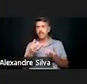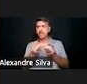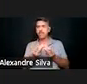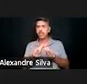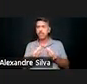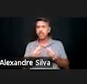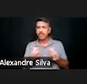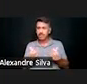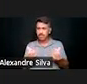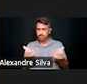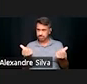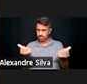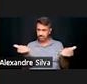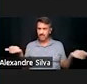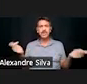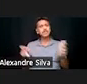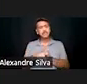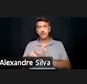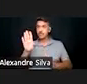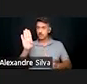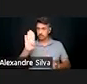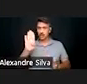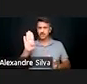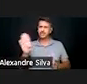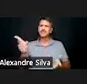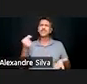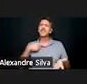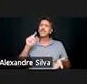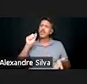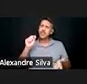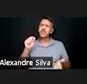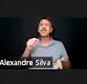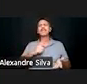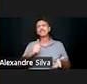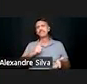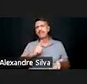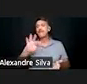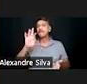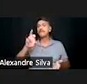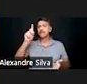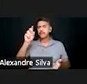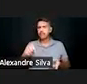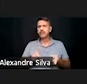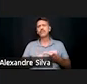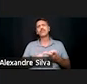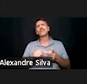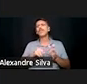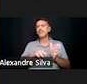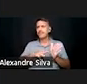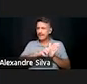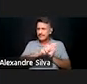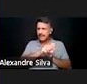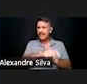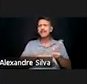degradação, ou seja, biológica, por fungos, bactérias, ou por outros predadores, por saprófagos,